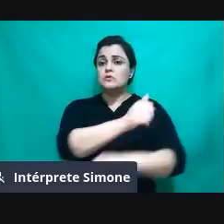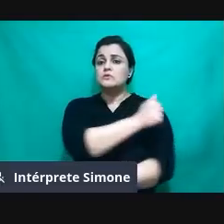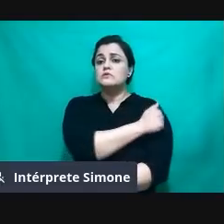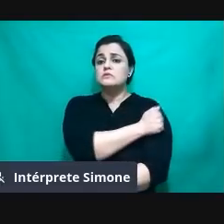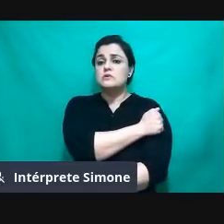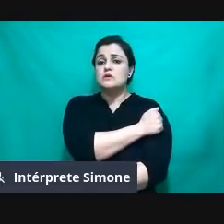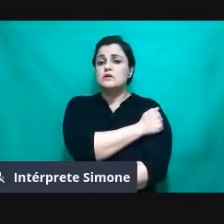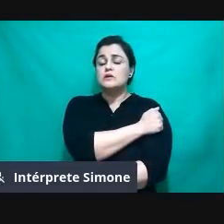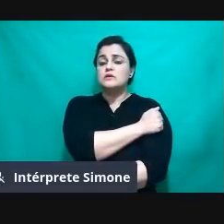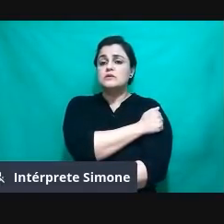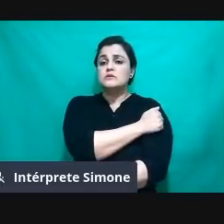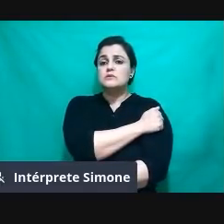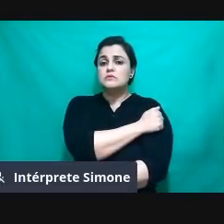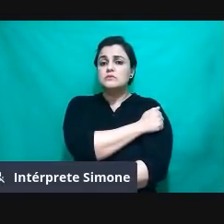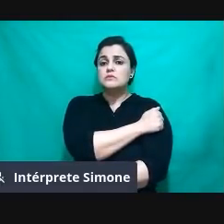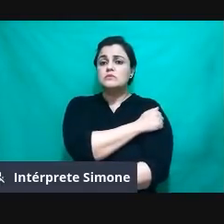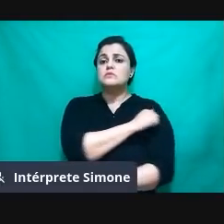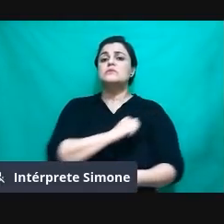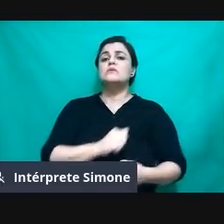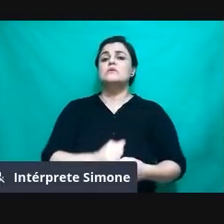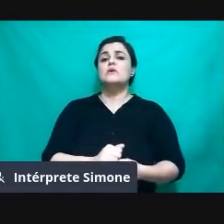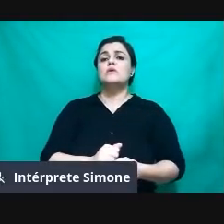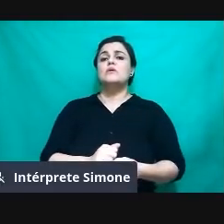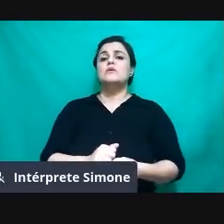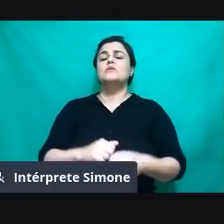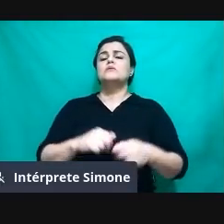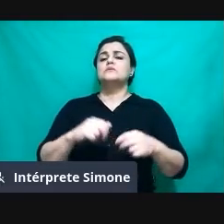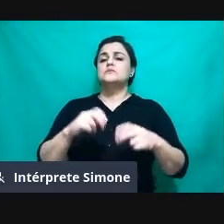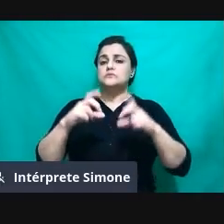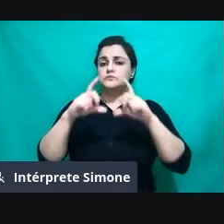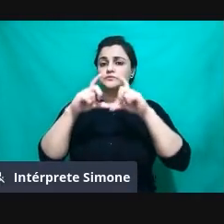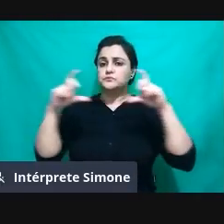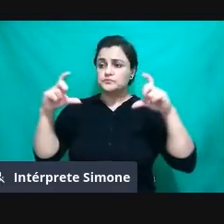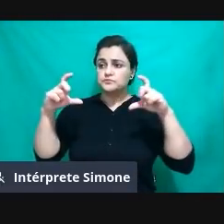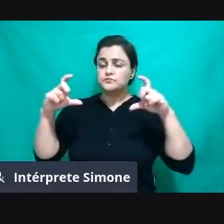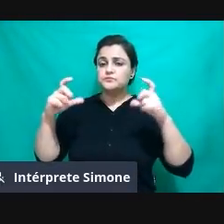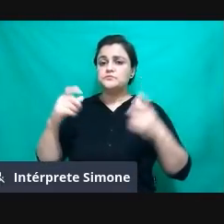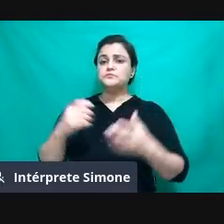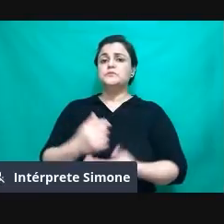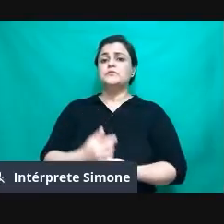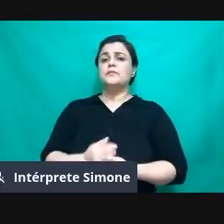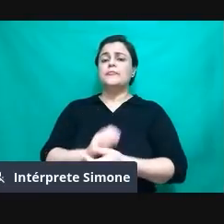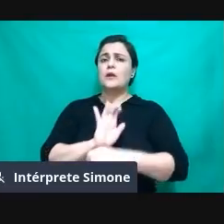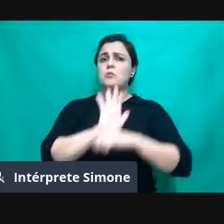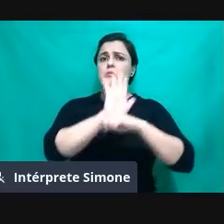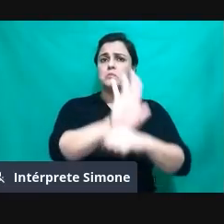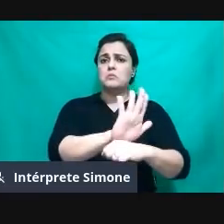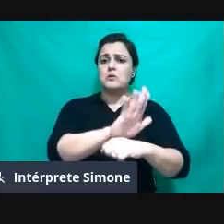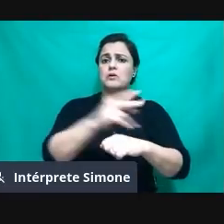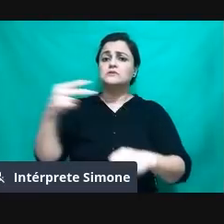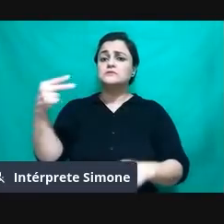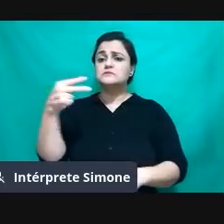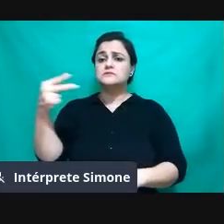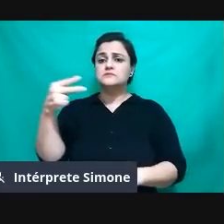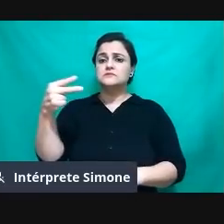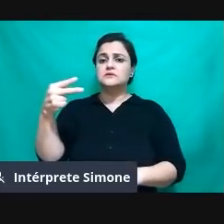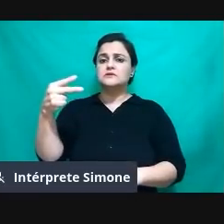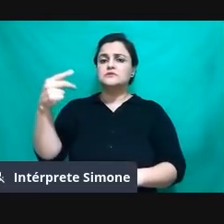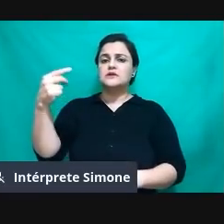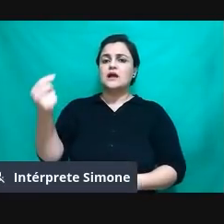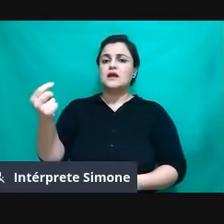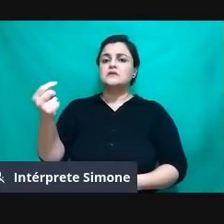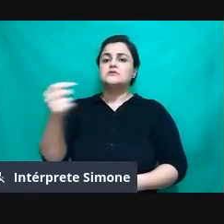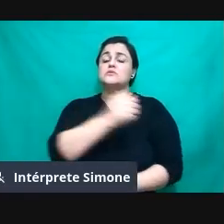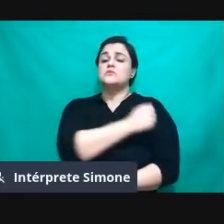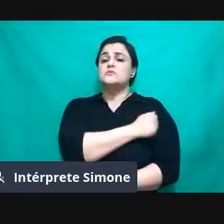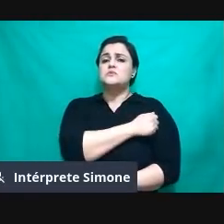de uma operação feita. Eu apresento e aí mostro para ele aonde que está essa igualdade. Então, eu levo o meu aluno a estar